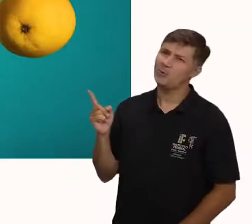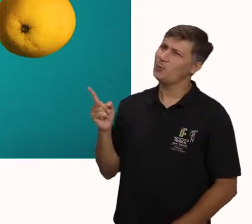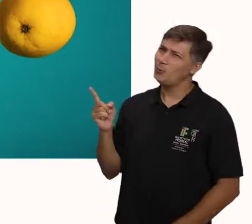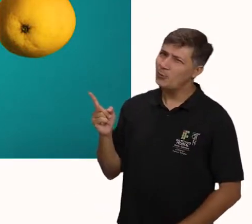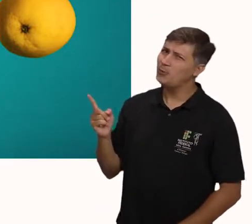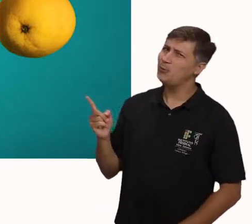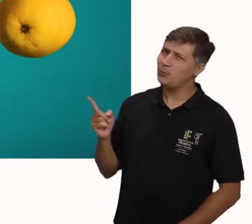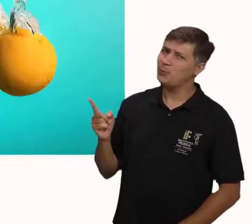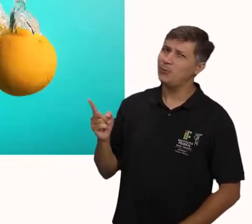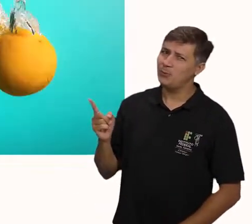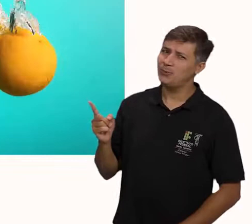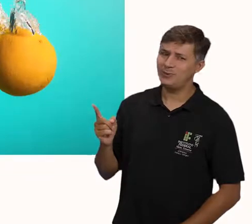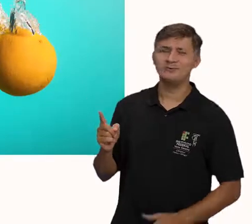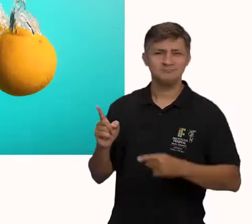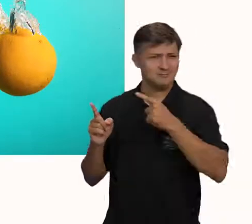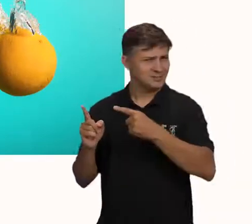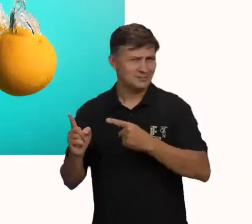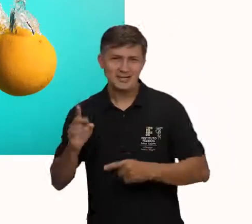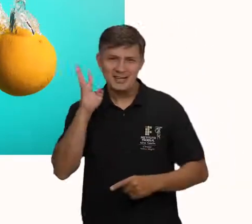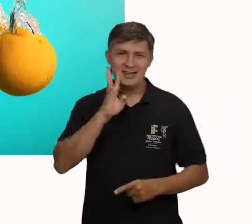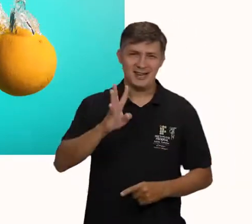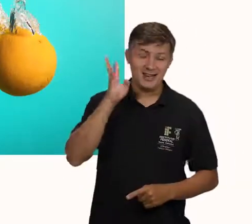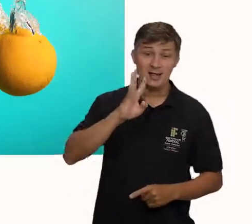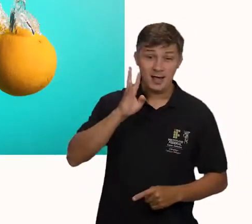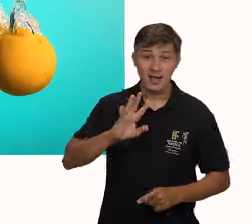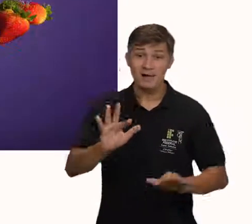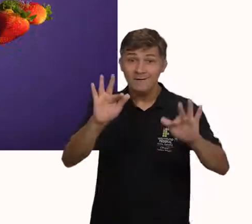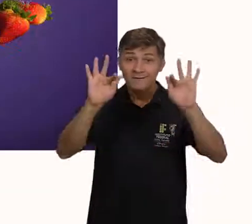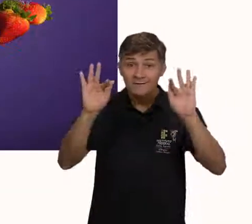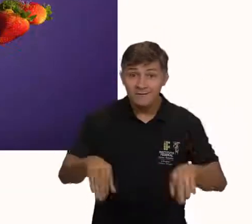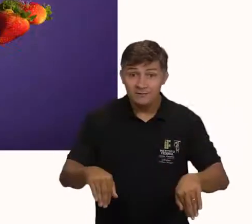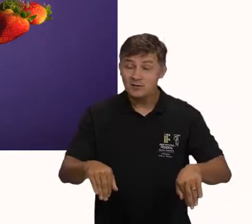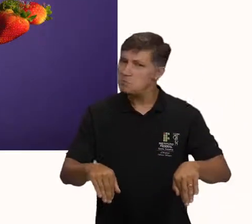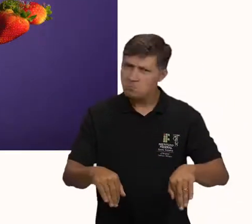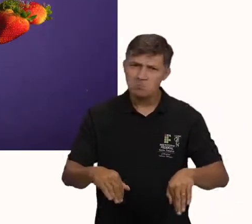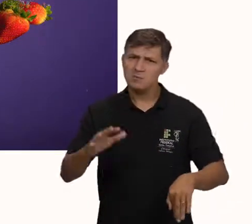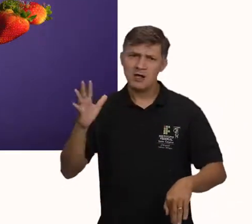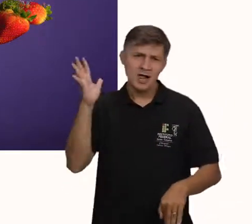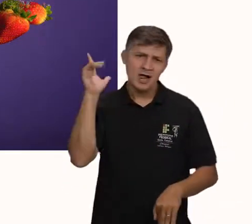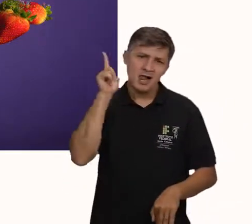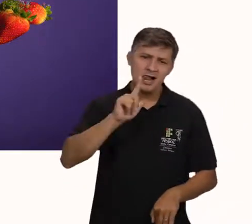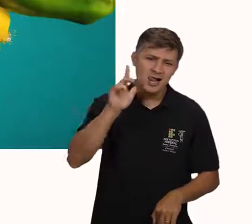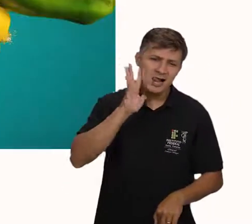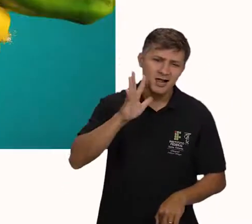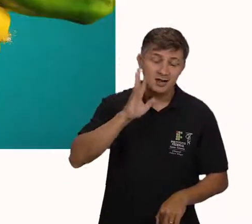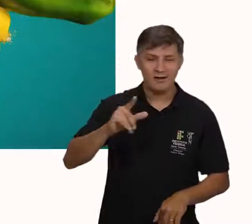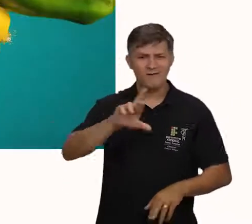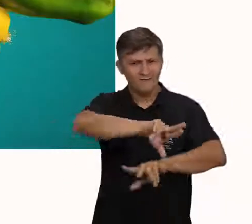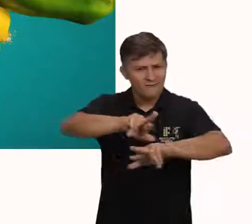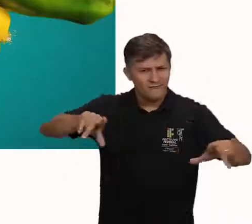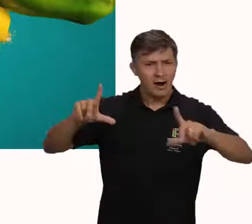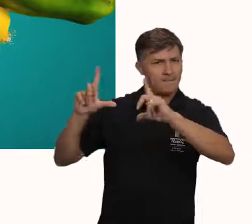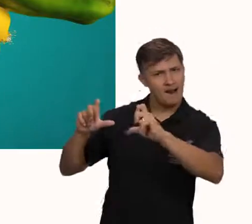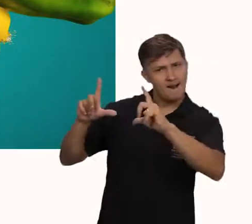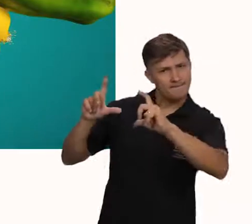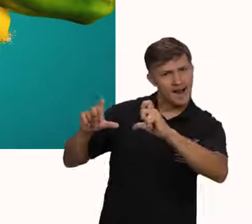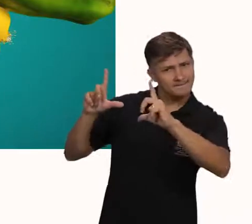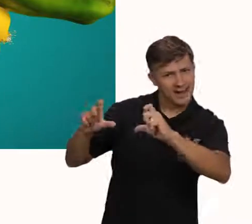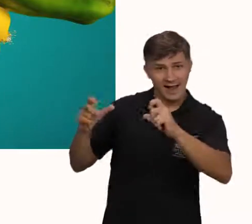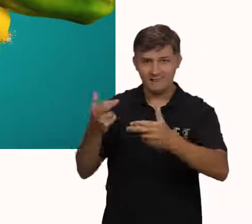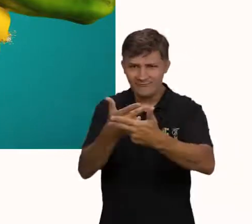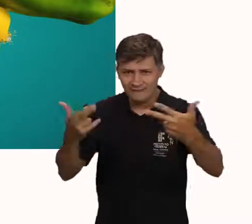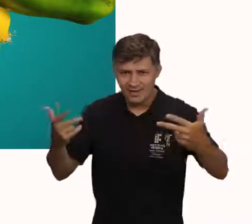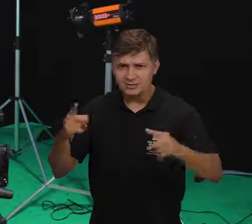Pronto, fechou. É isso, galera. A gente finalizou com um resultado bem bacana. A gente vai mostrar os vários cliques que